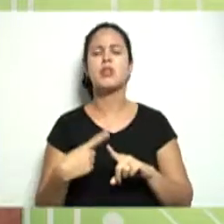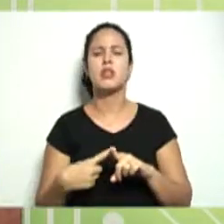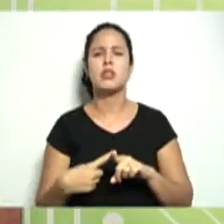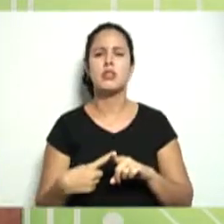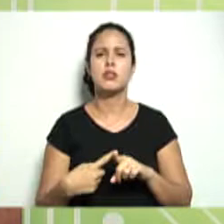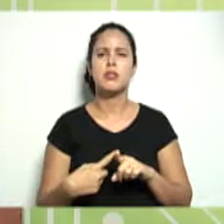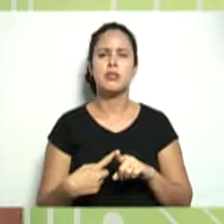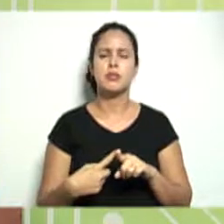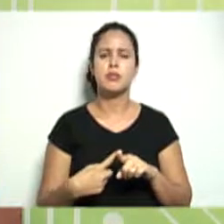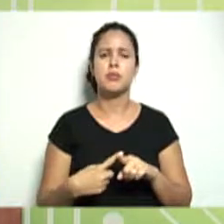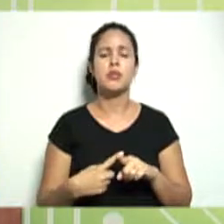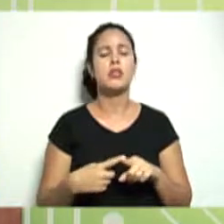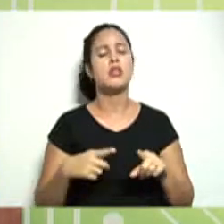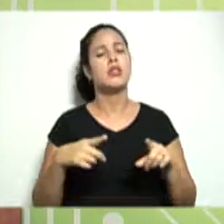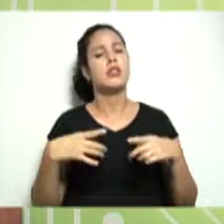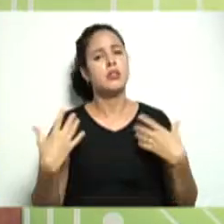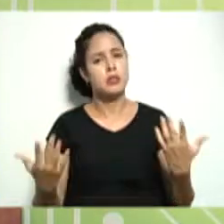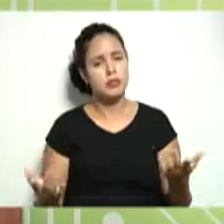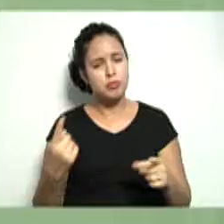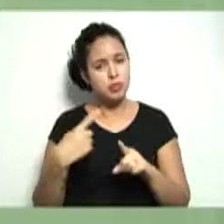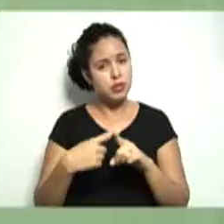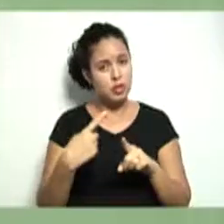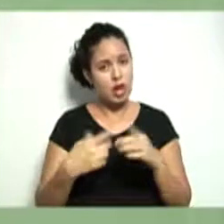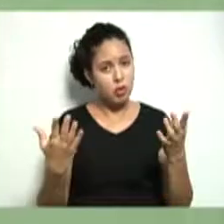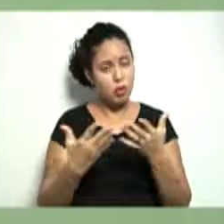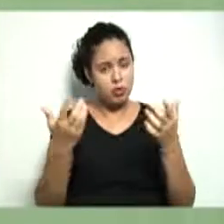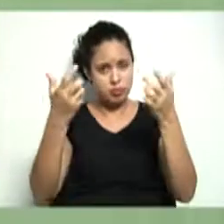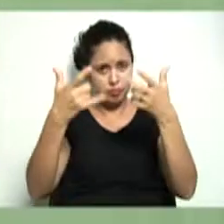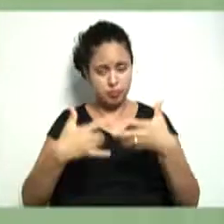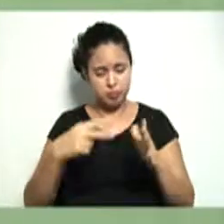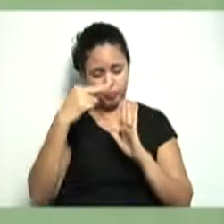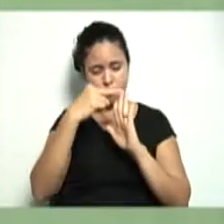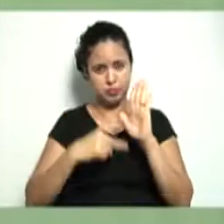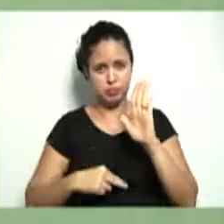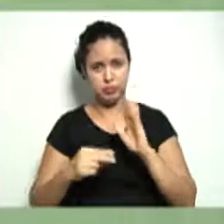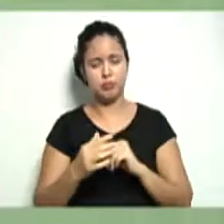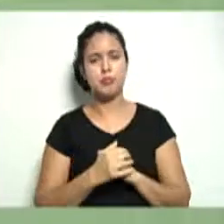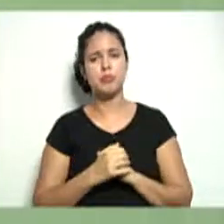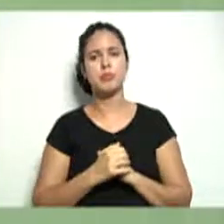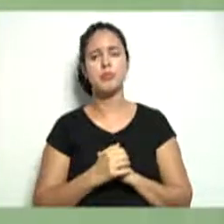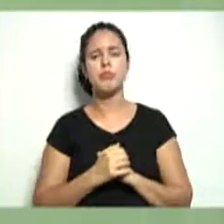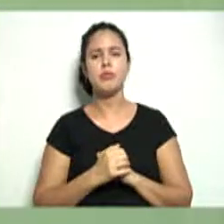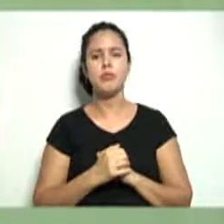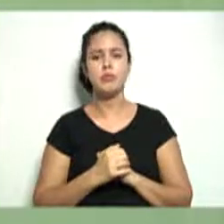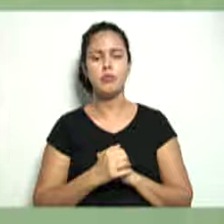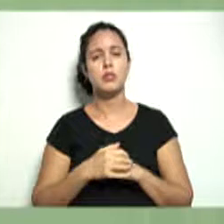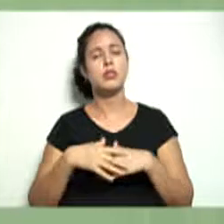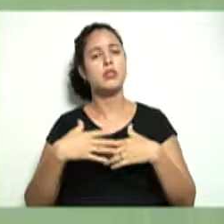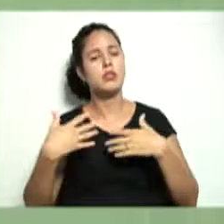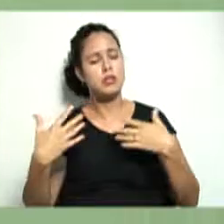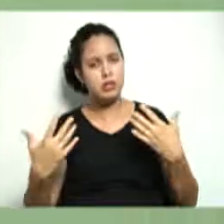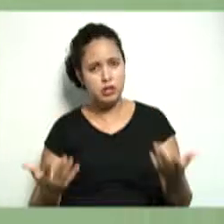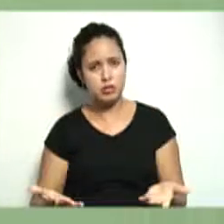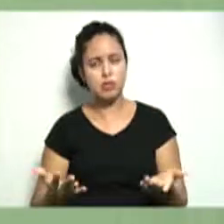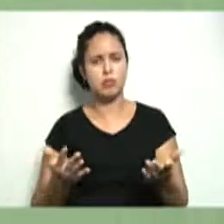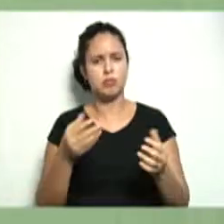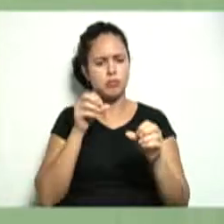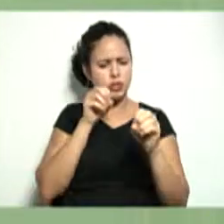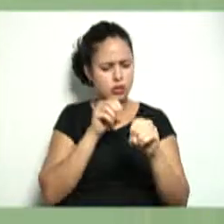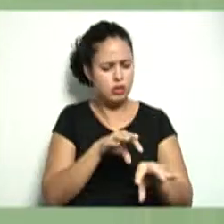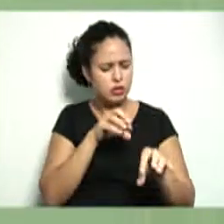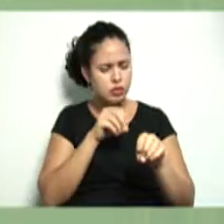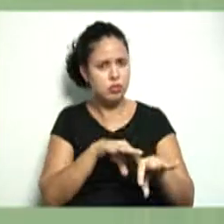dá? Isso se dá porque vamos aqui fazer uma breve leitura. Isso acontece porque o ato de